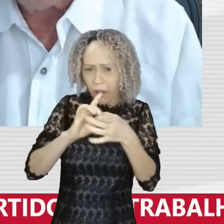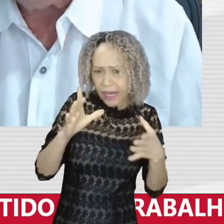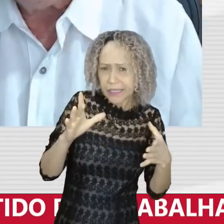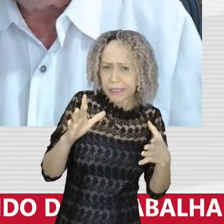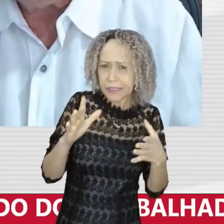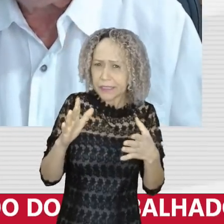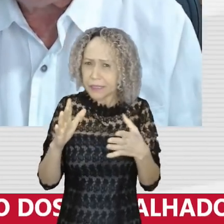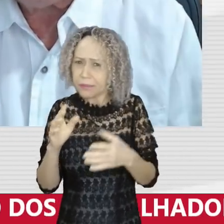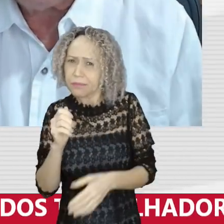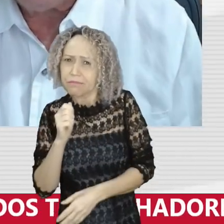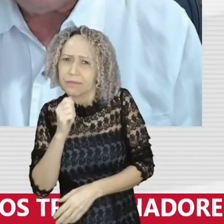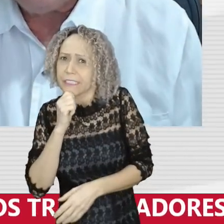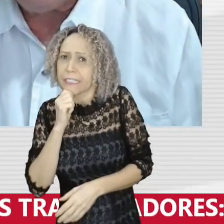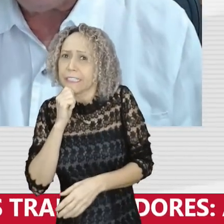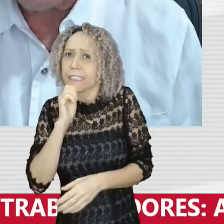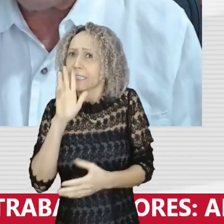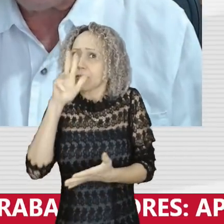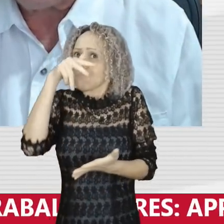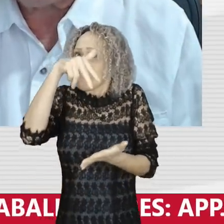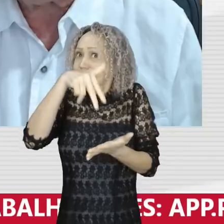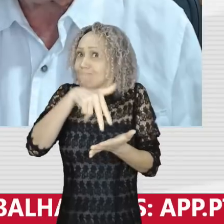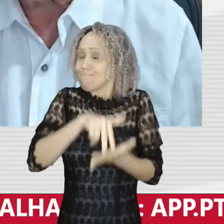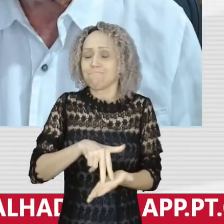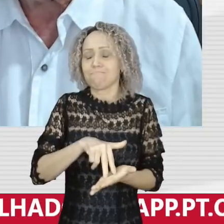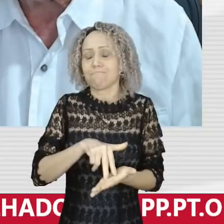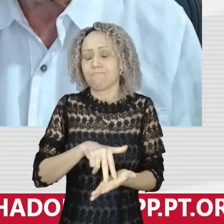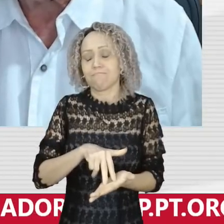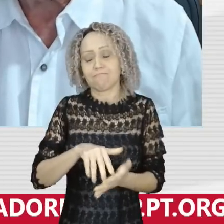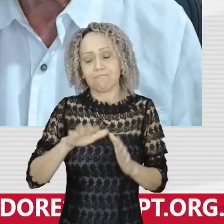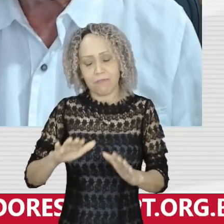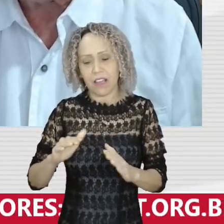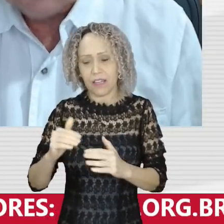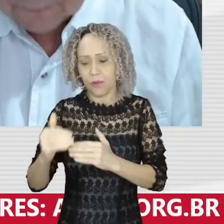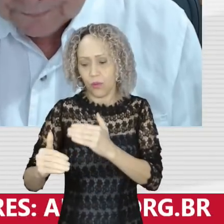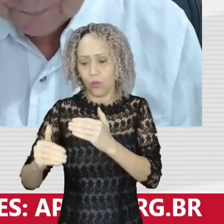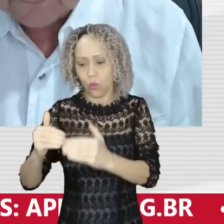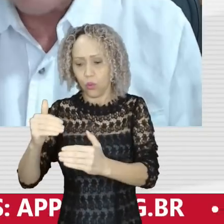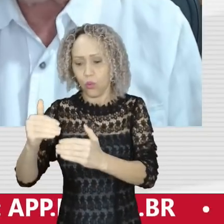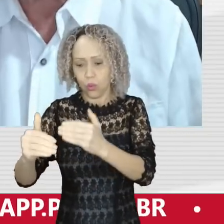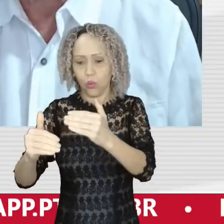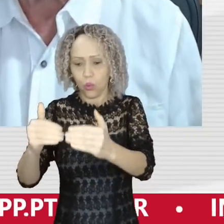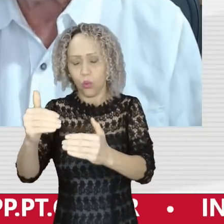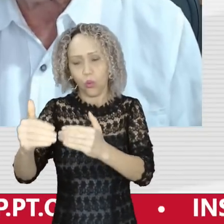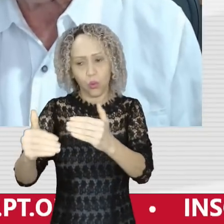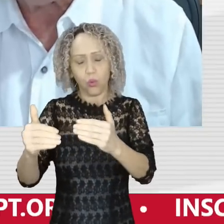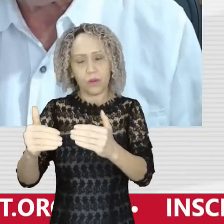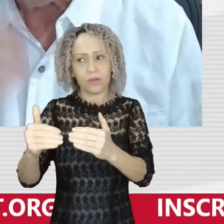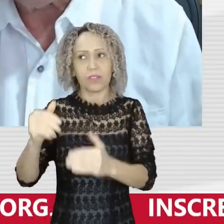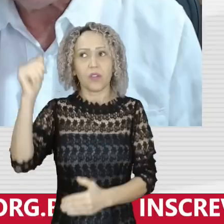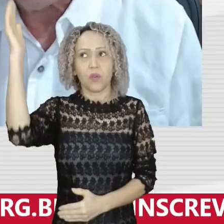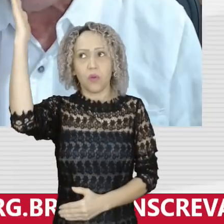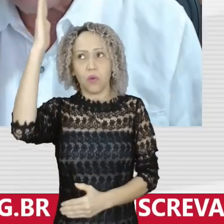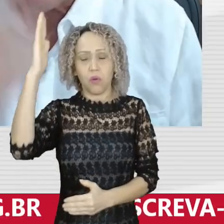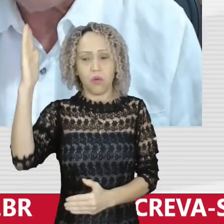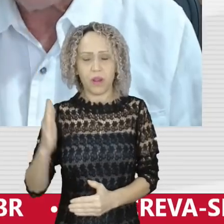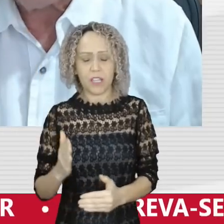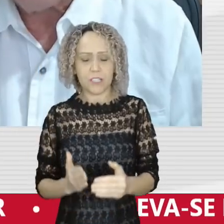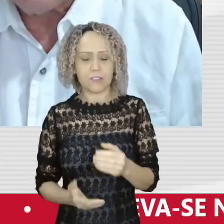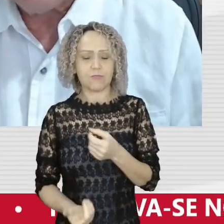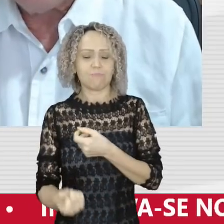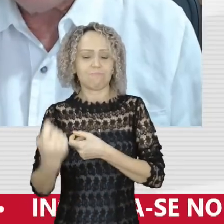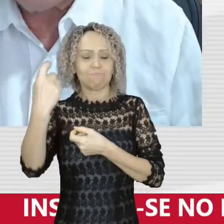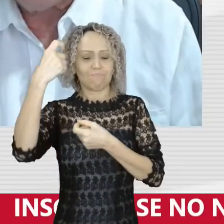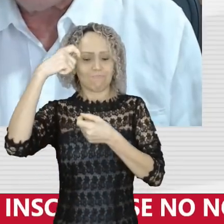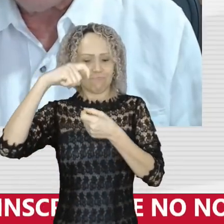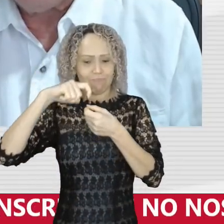formos restabelecendo direitos, reconstruindo de fato esse Brasil, devolvendo a dignidade ao povo